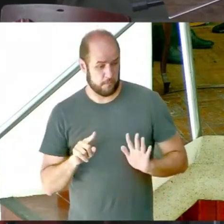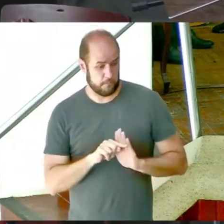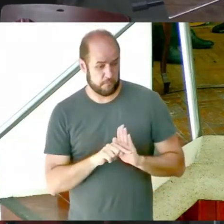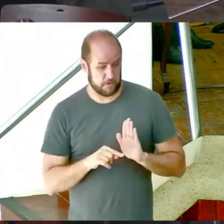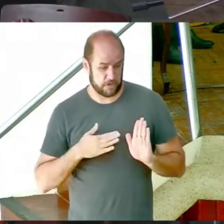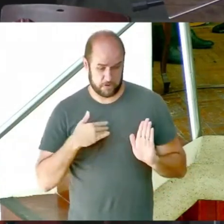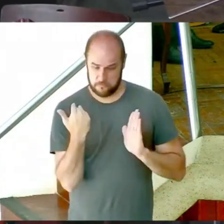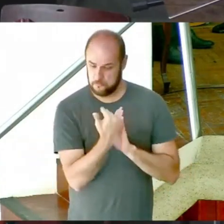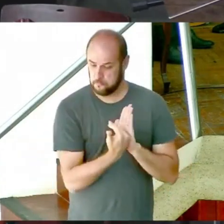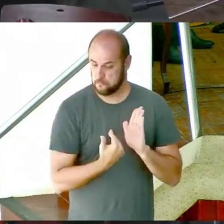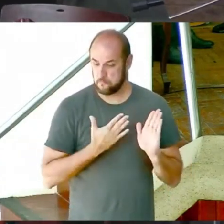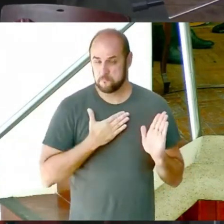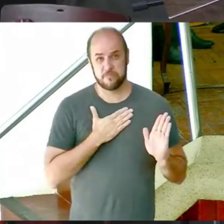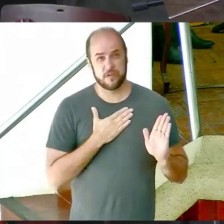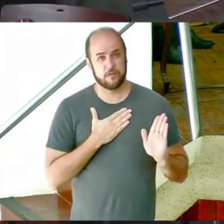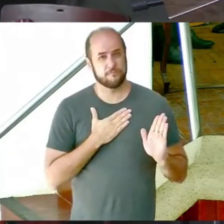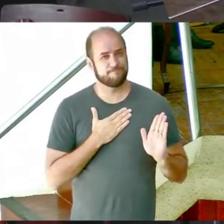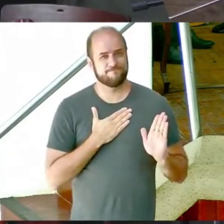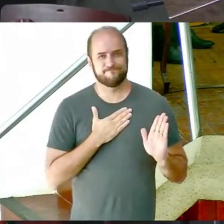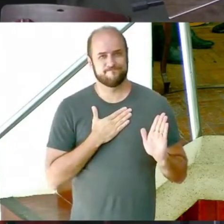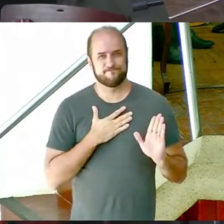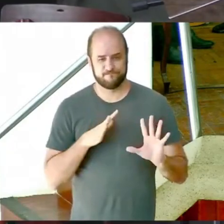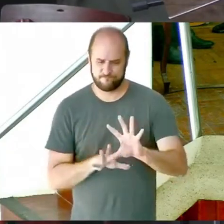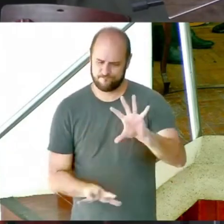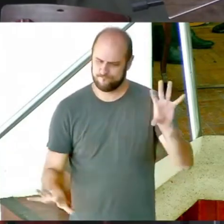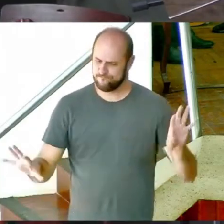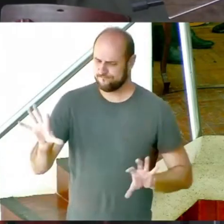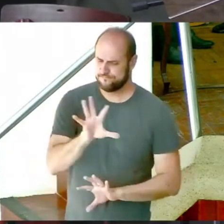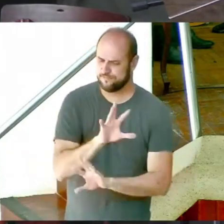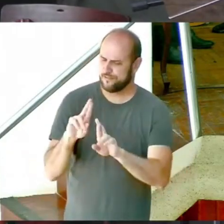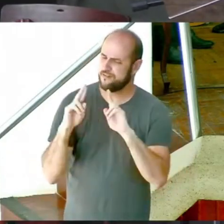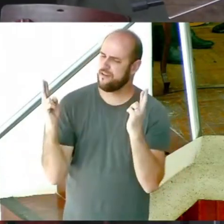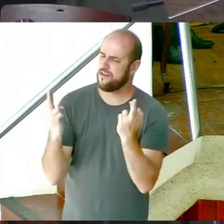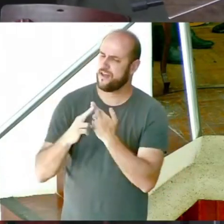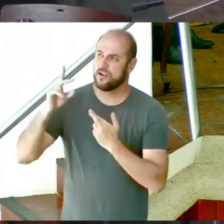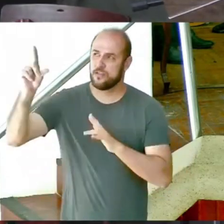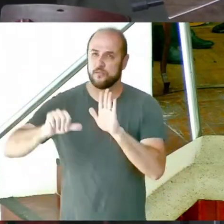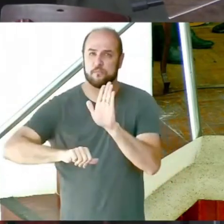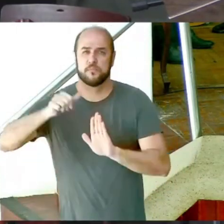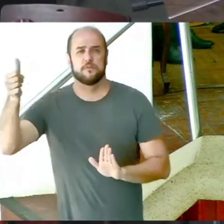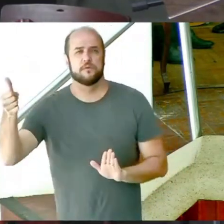agenda, a agenda do reino de Deus. Do reino de Deus.